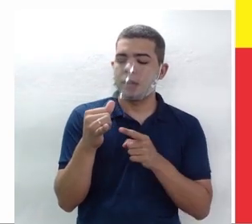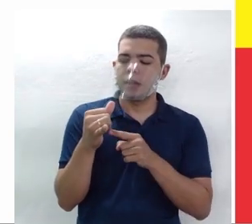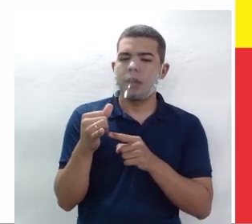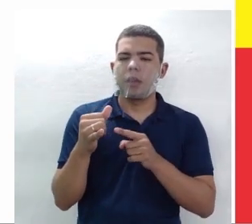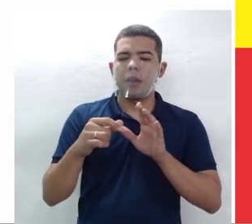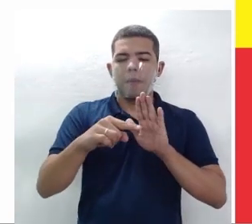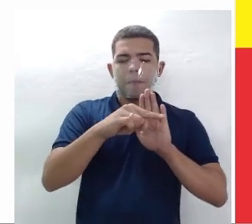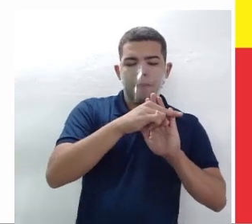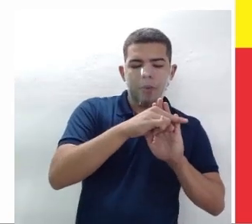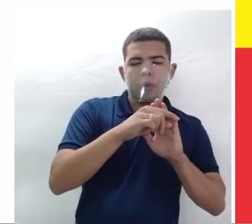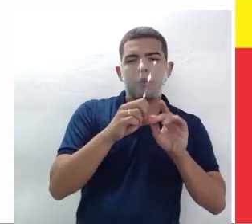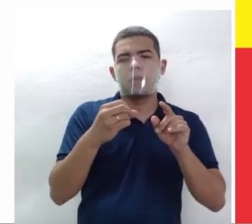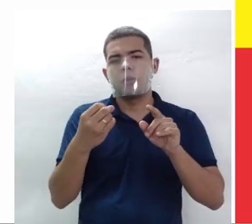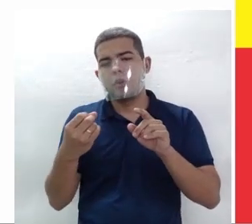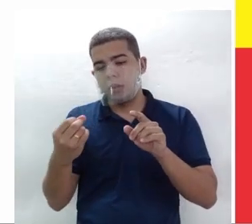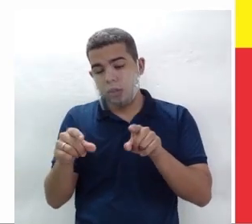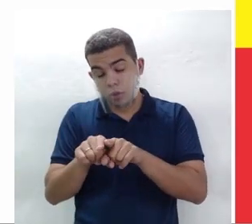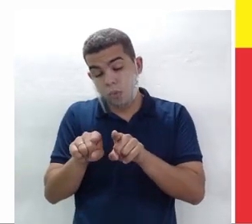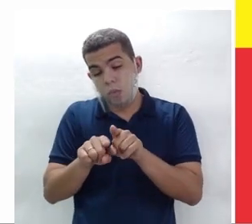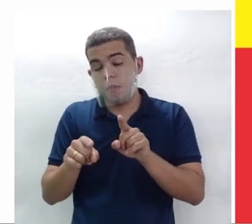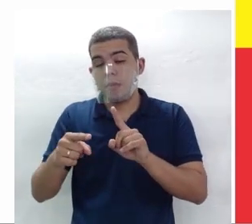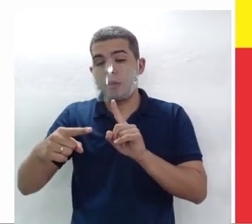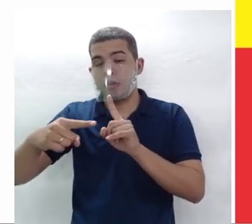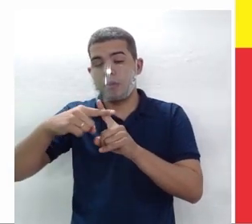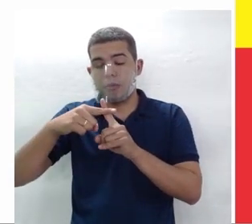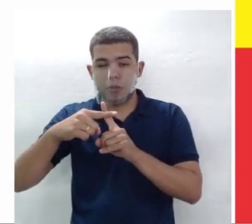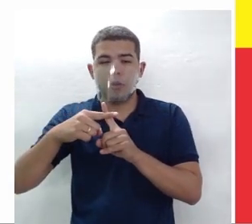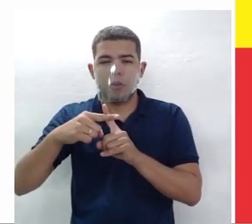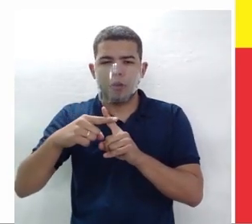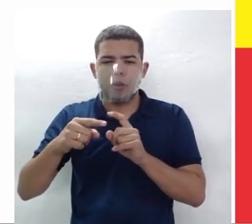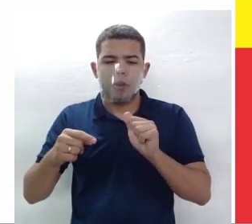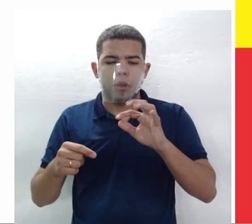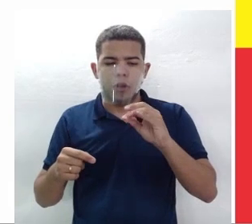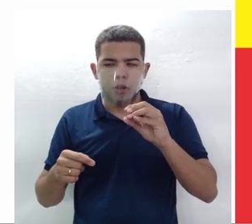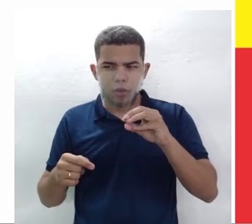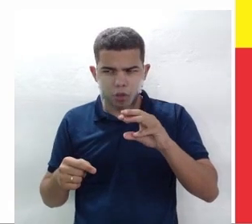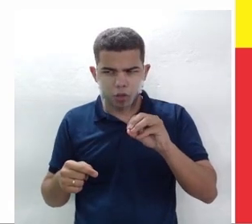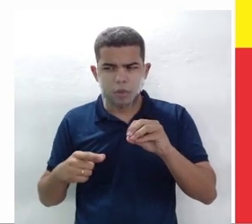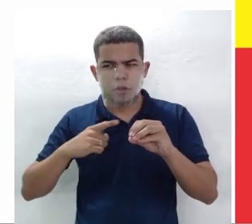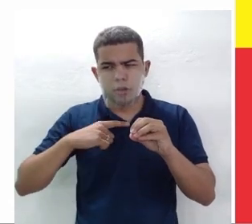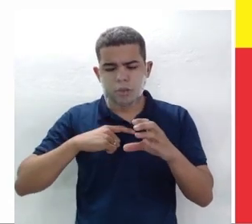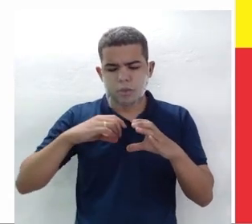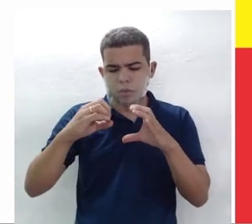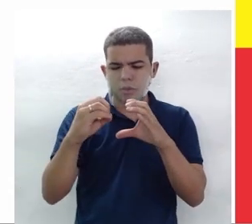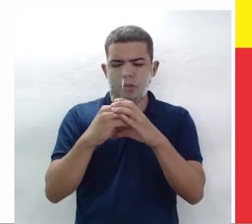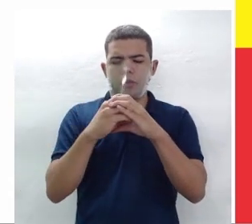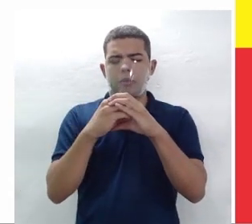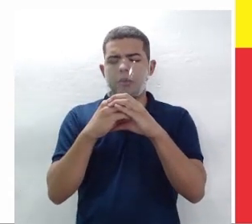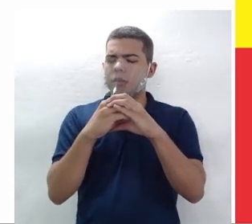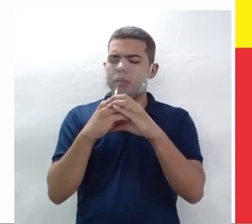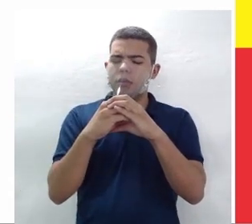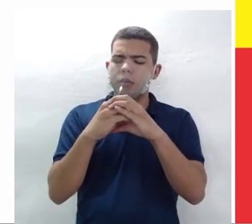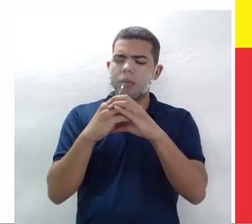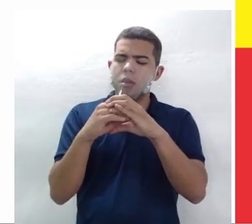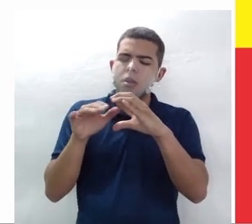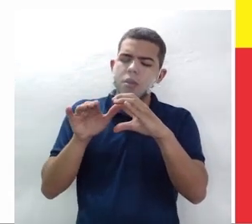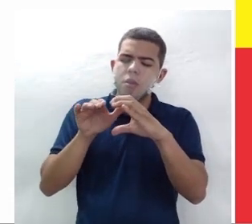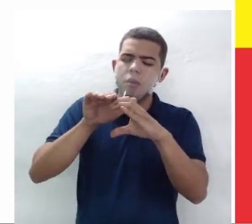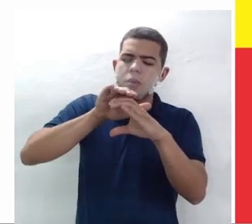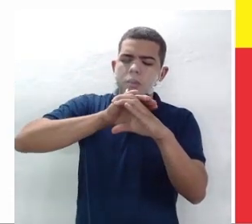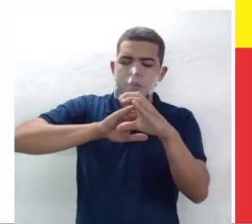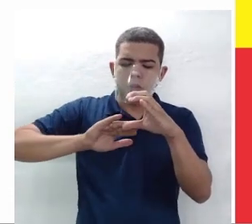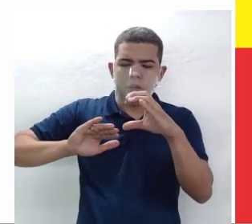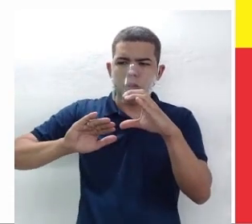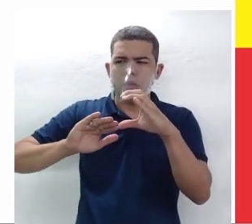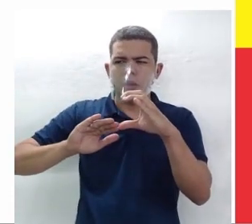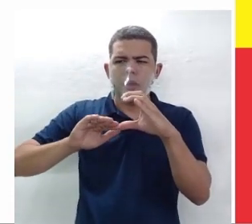negativas. Ou seja, o átomo ele vai ter um núcleo, né? E ao redor desse núcleo a gente